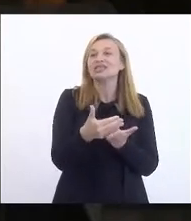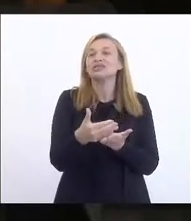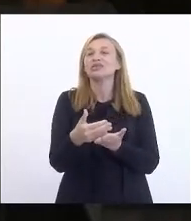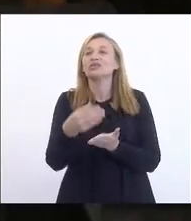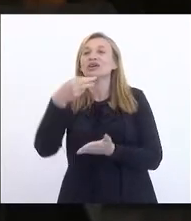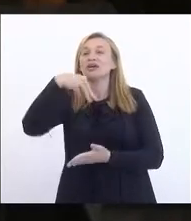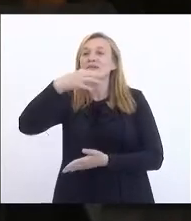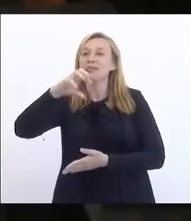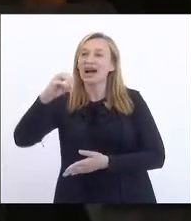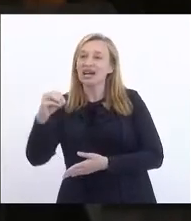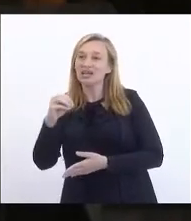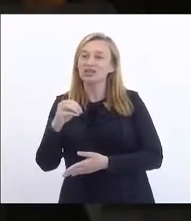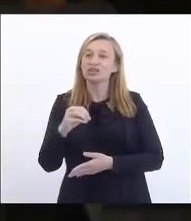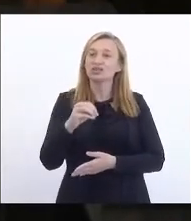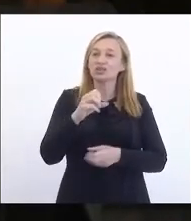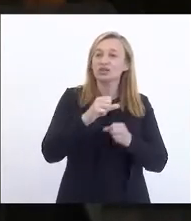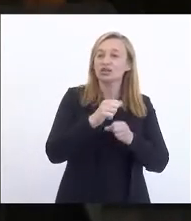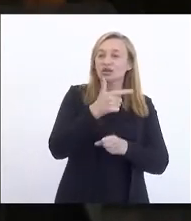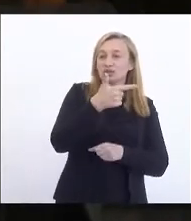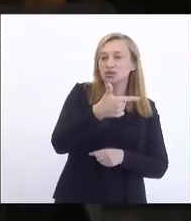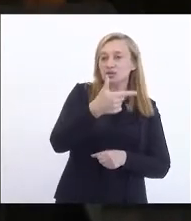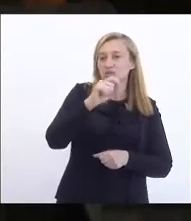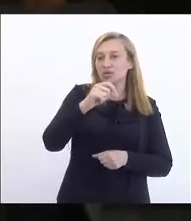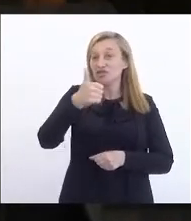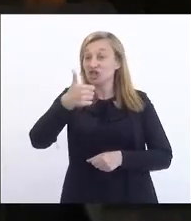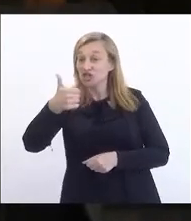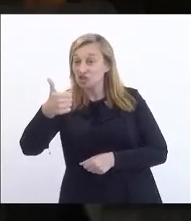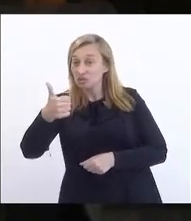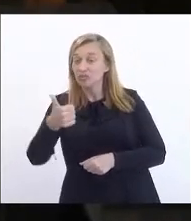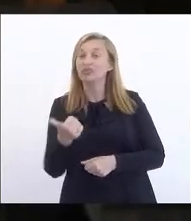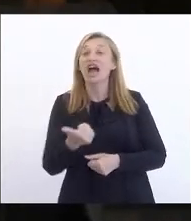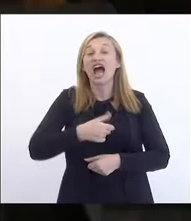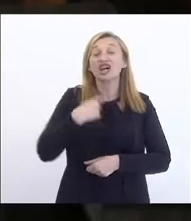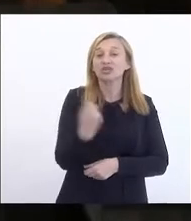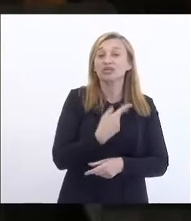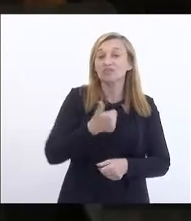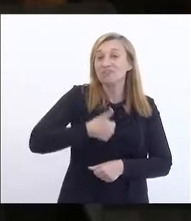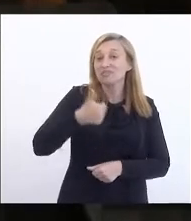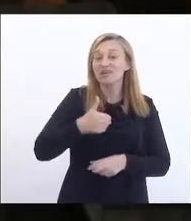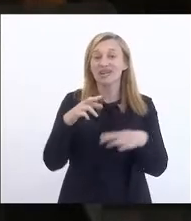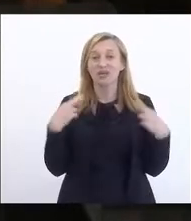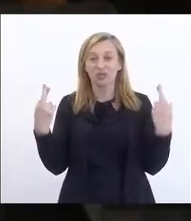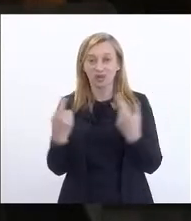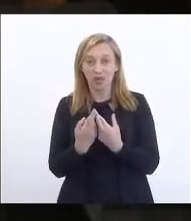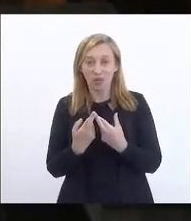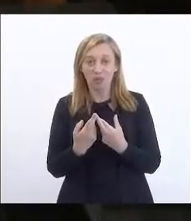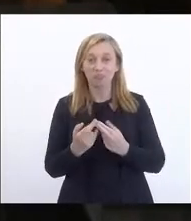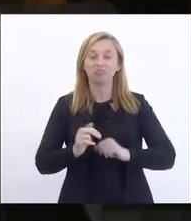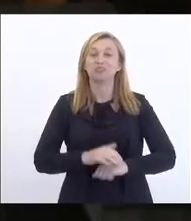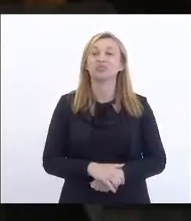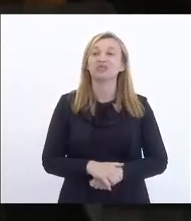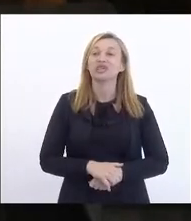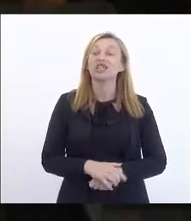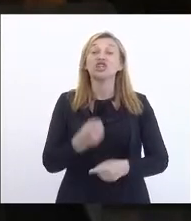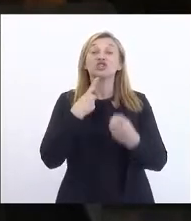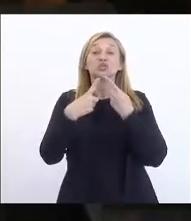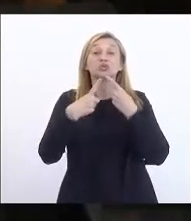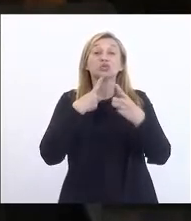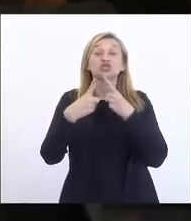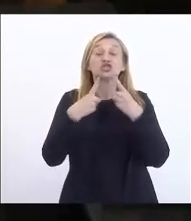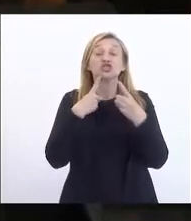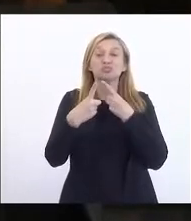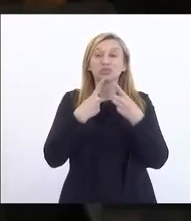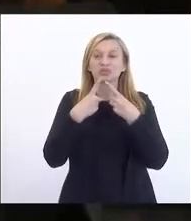março de 2021. Na nossa primeira reunião, discutimos